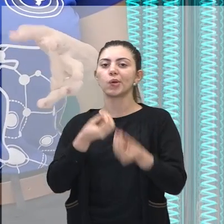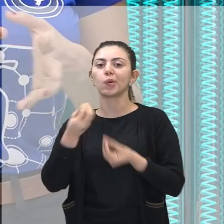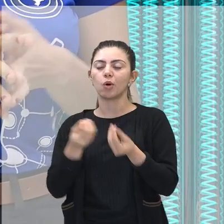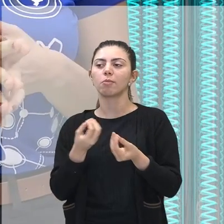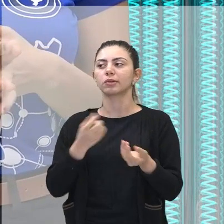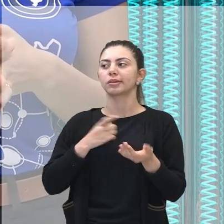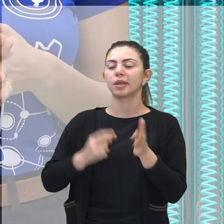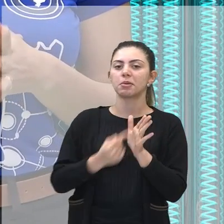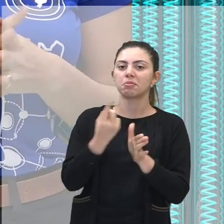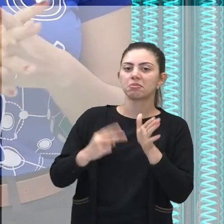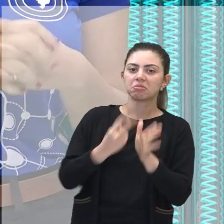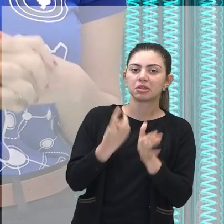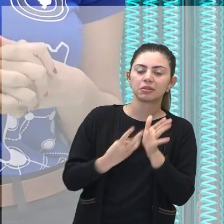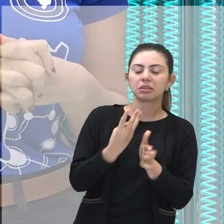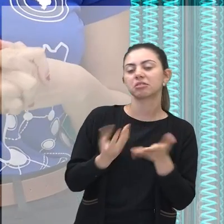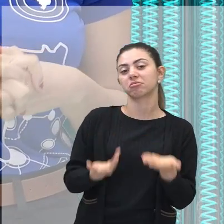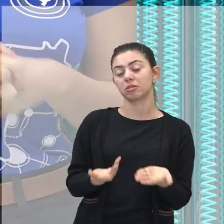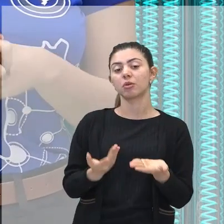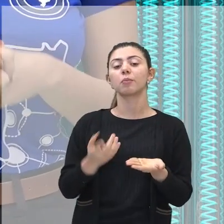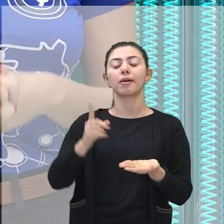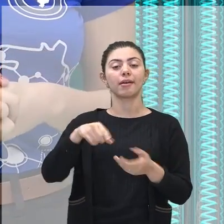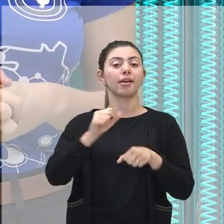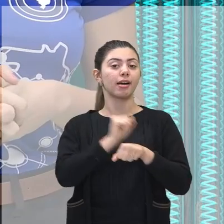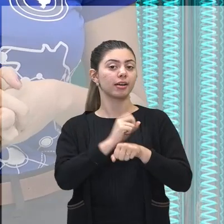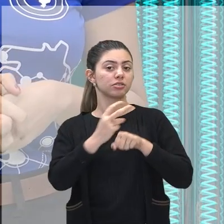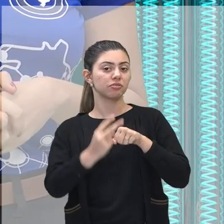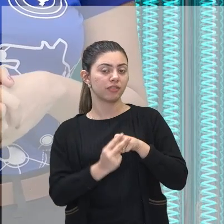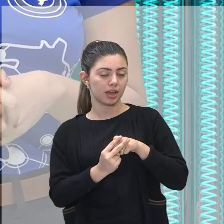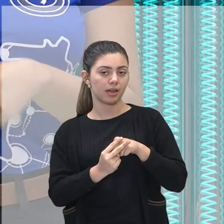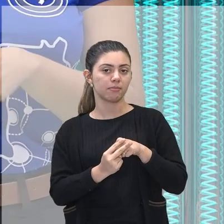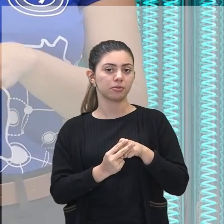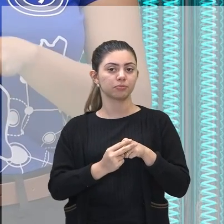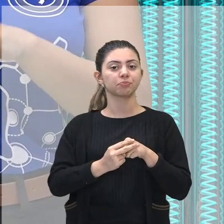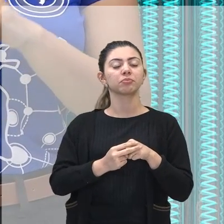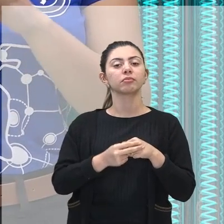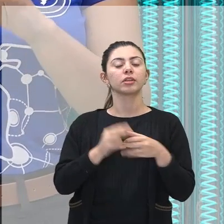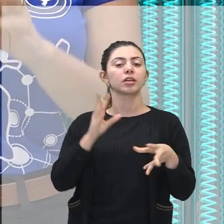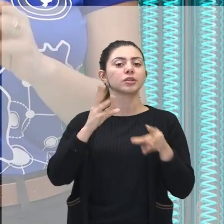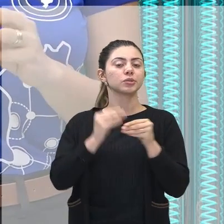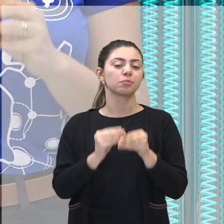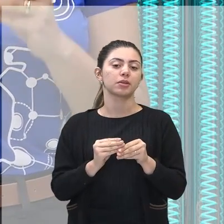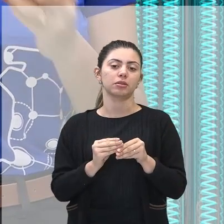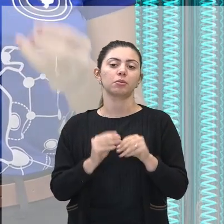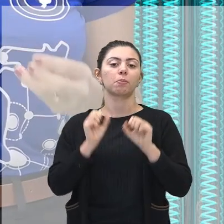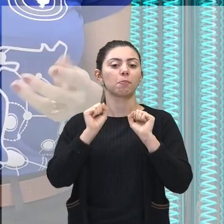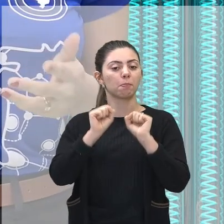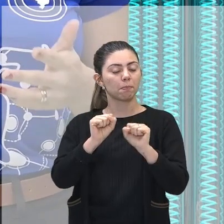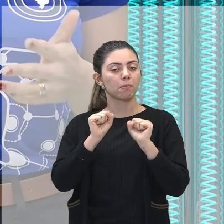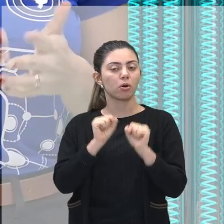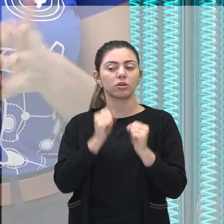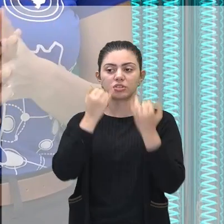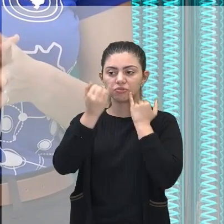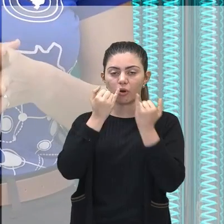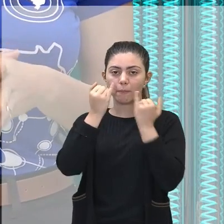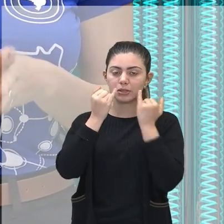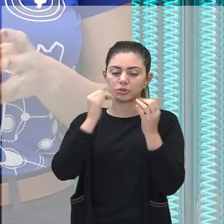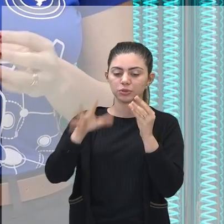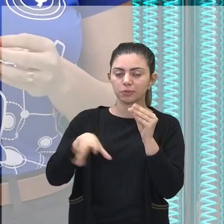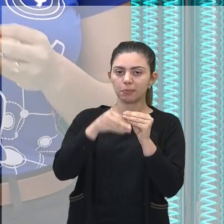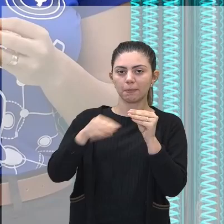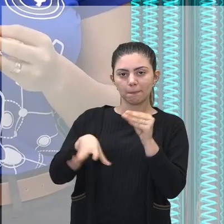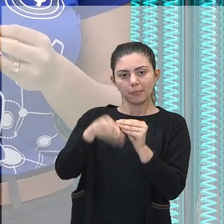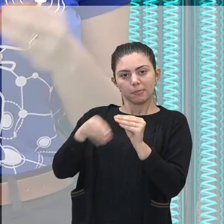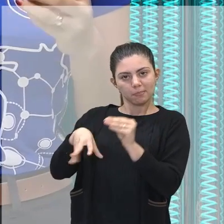algo acontece. Então, um advérbio pode adicionar todas essas informações, pode